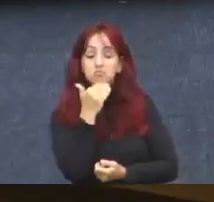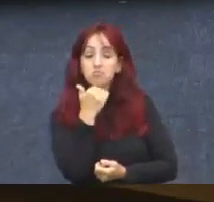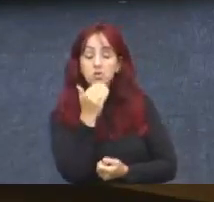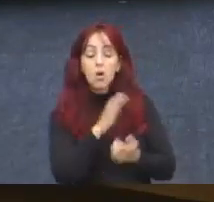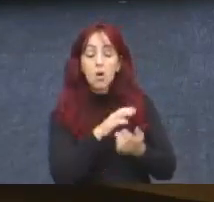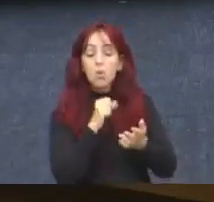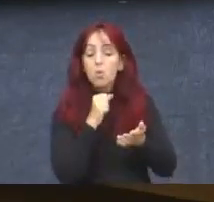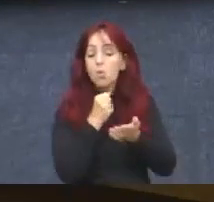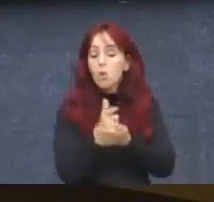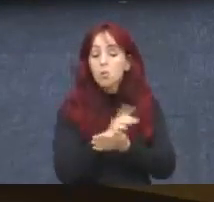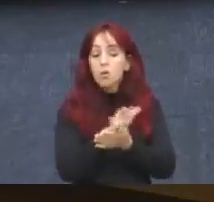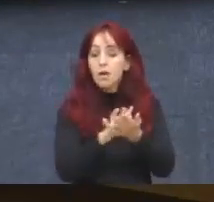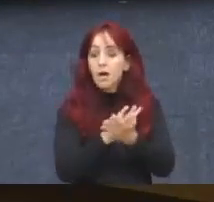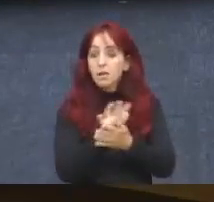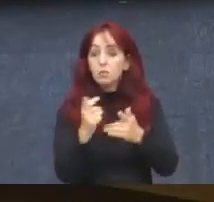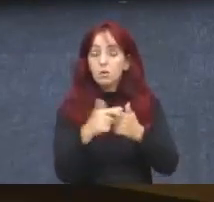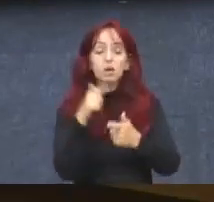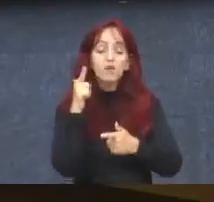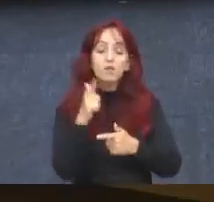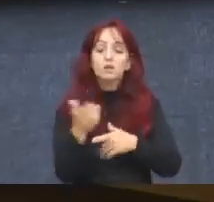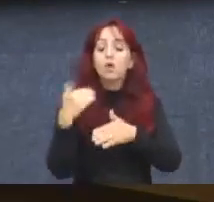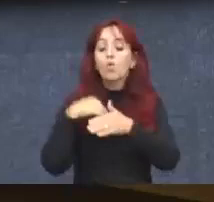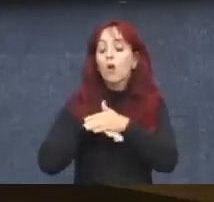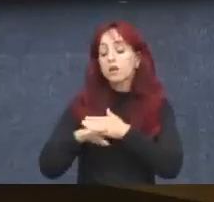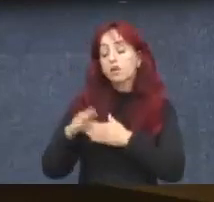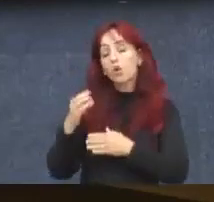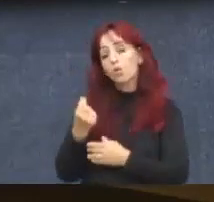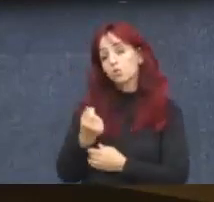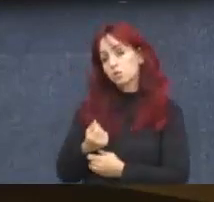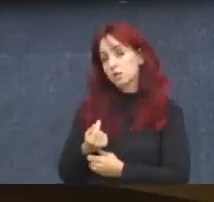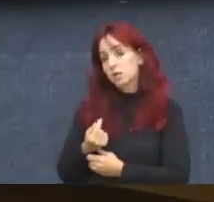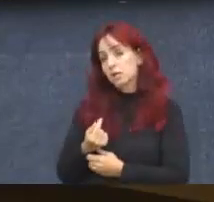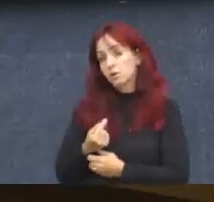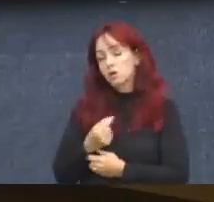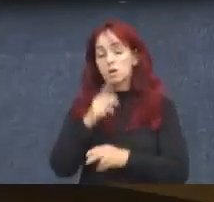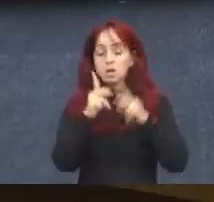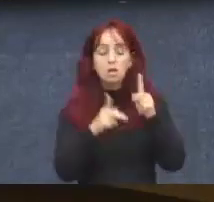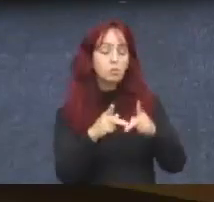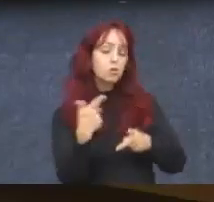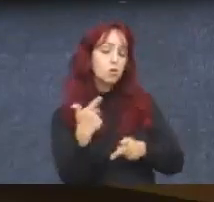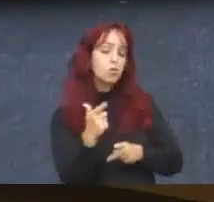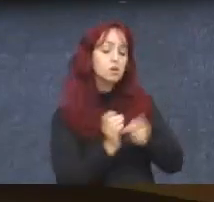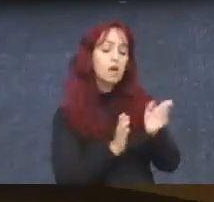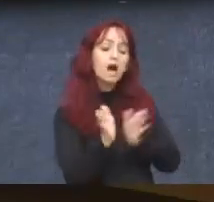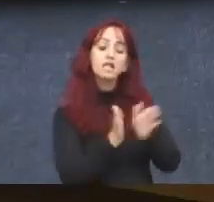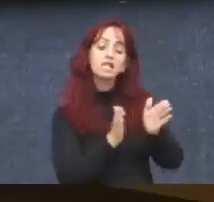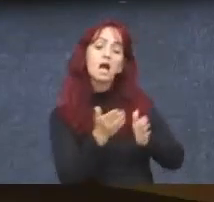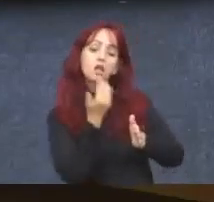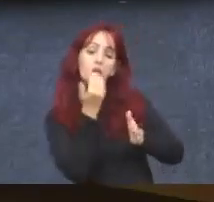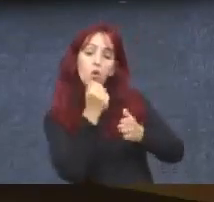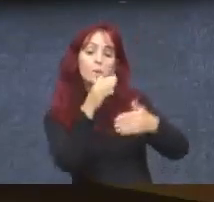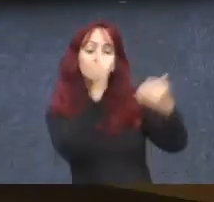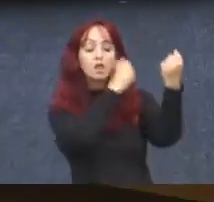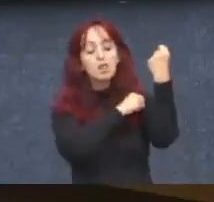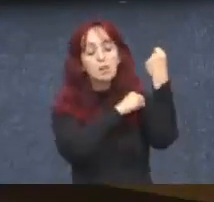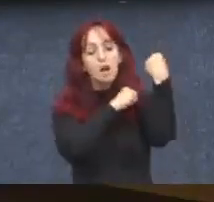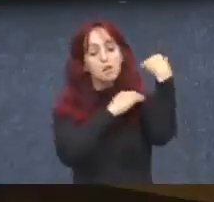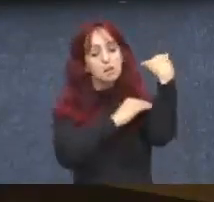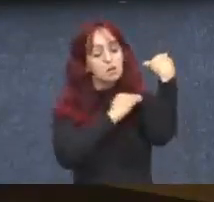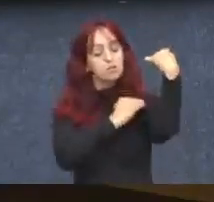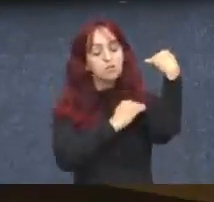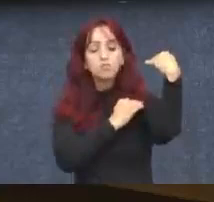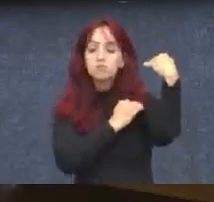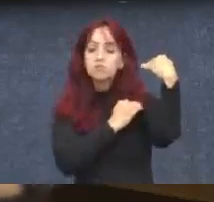a senhora embolsou para que as pessoas não tivessem acesso a essas cestas básicas na nossa cidade.